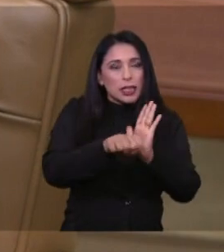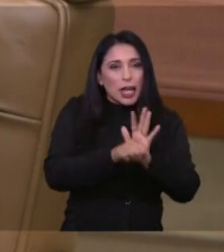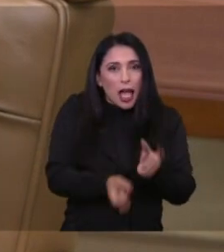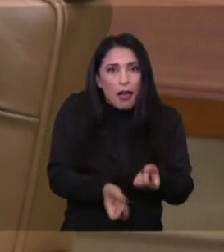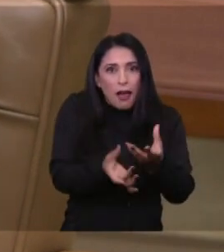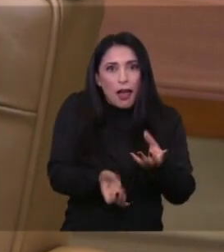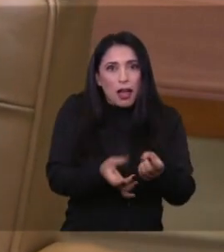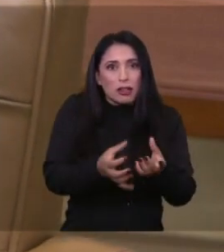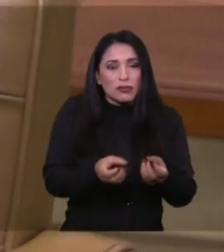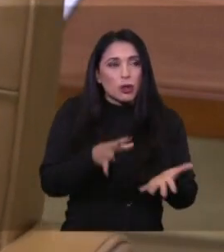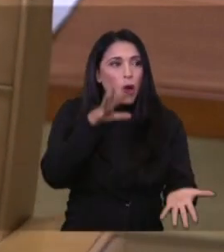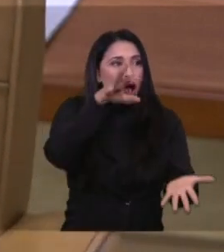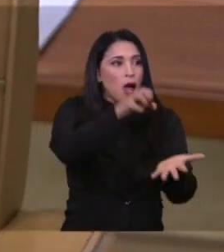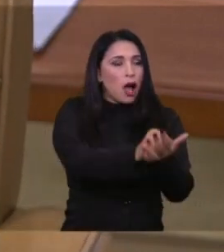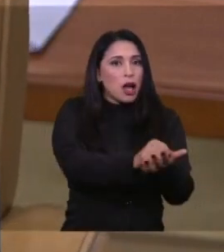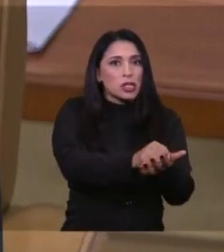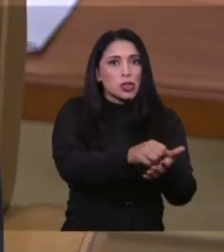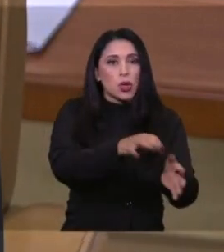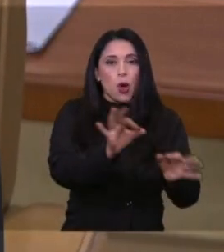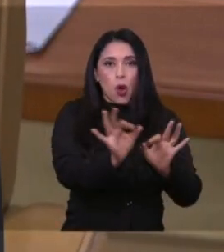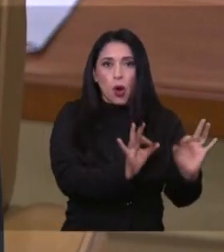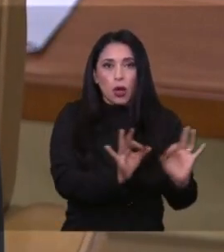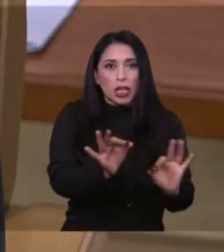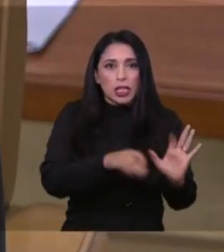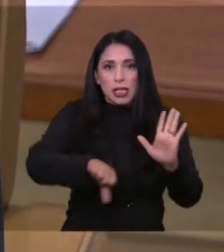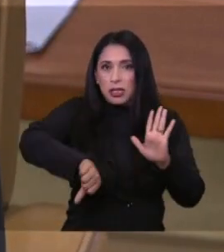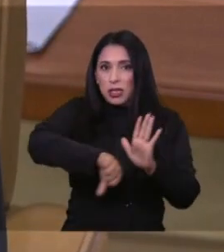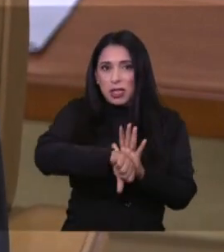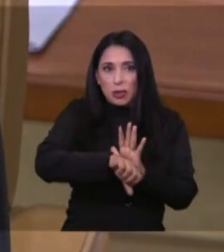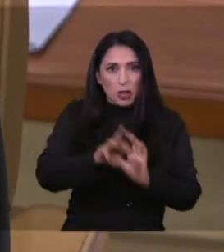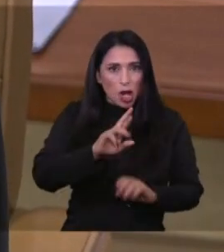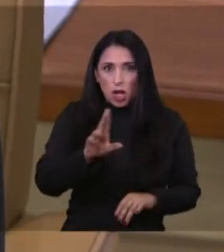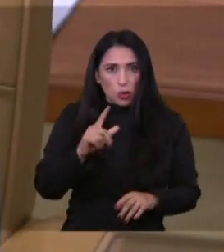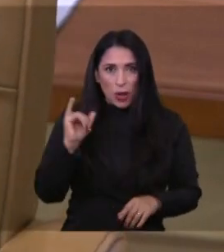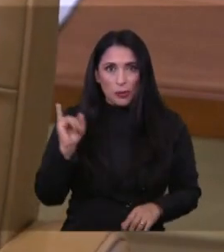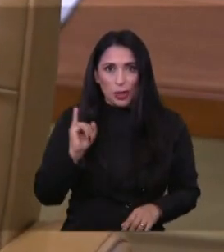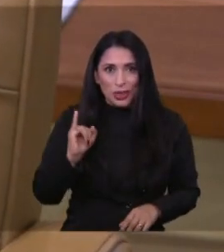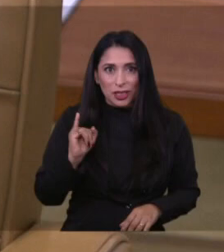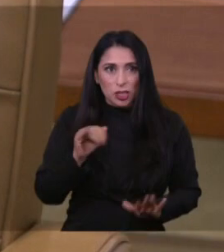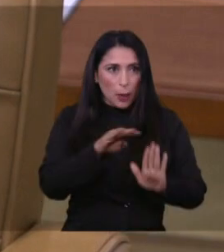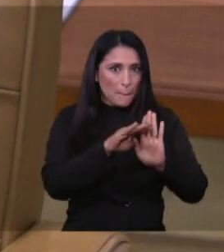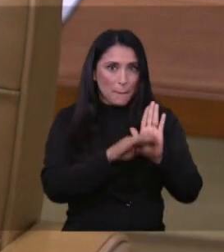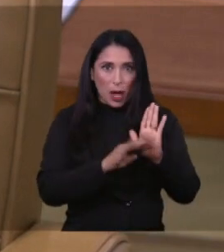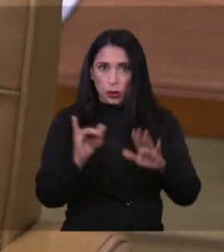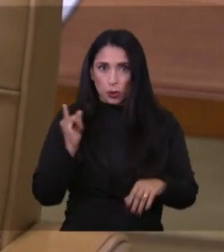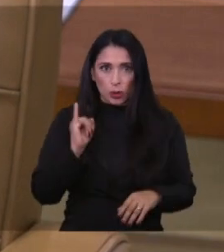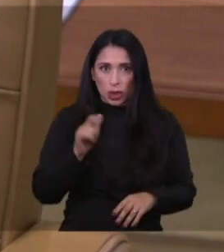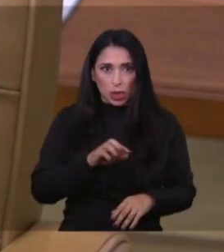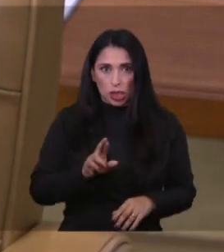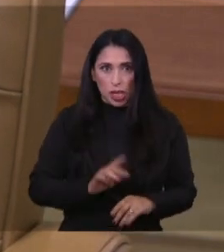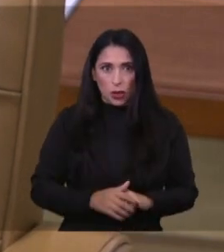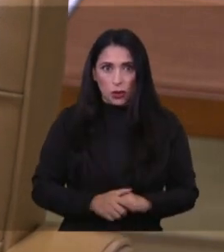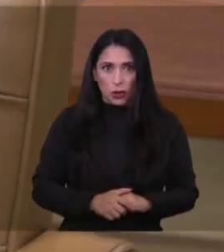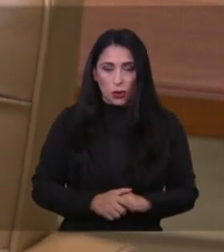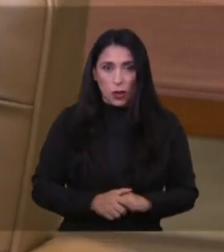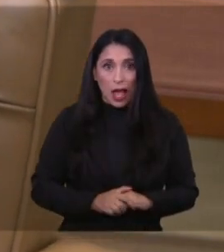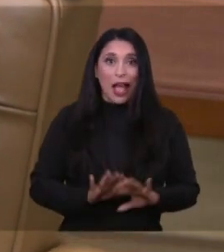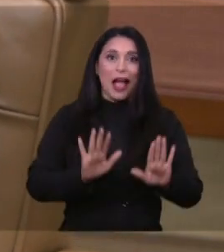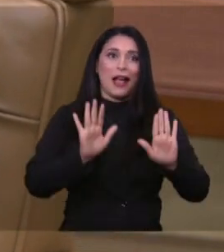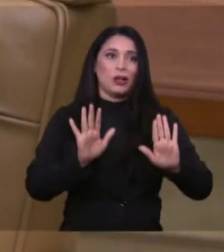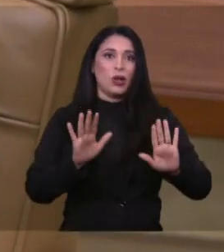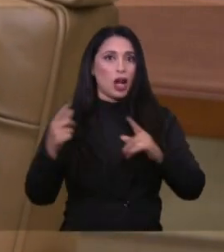territórios por essas organizações criminosos. Isso não faz parte da pauta. As